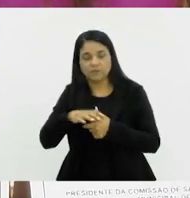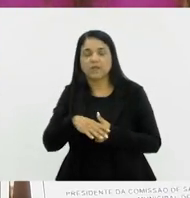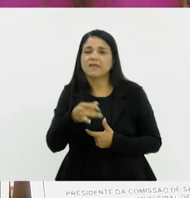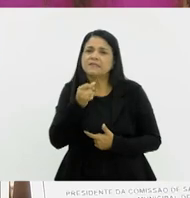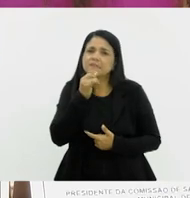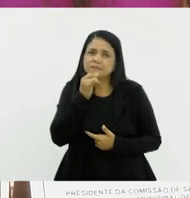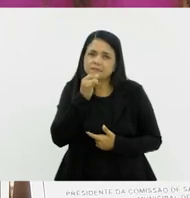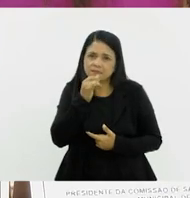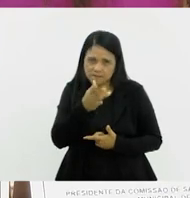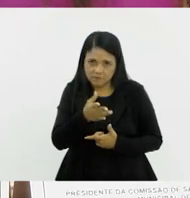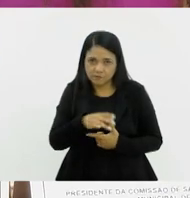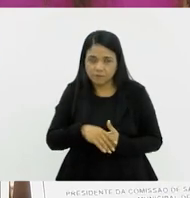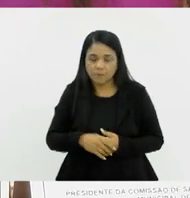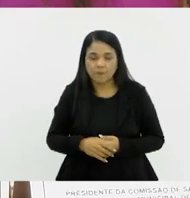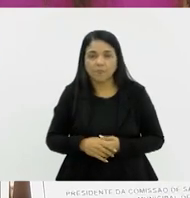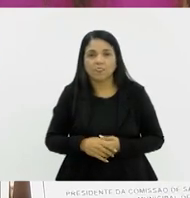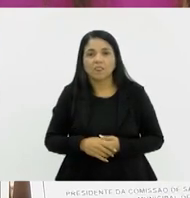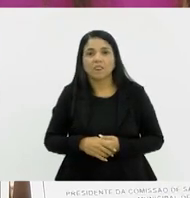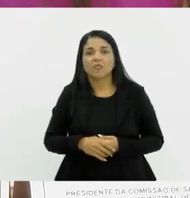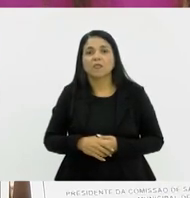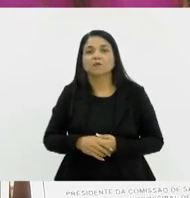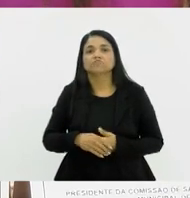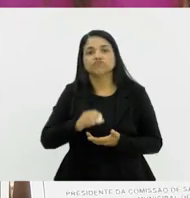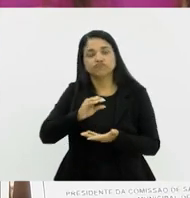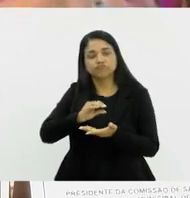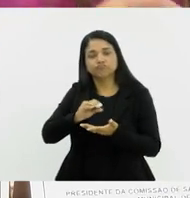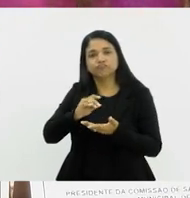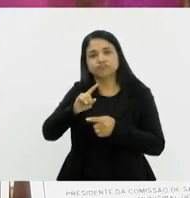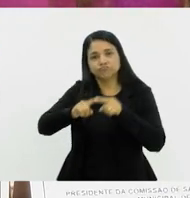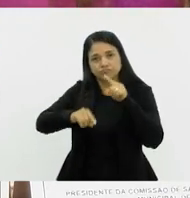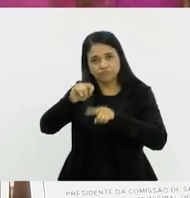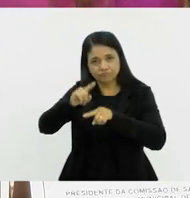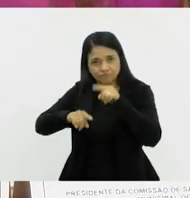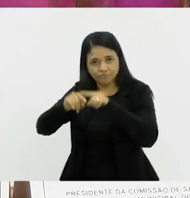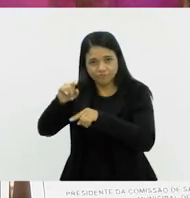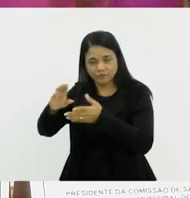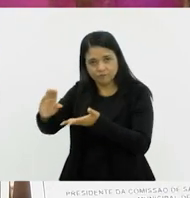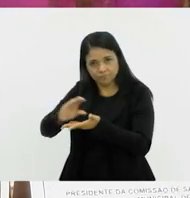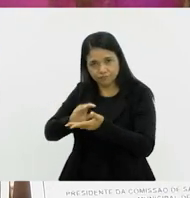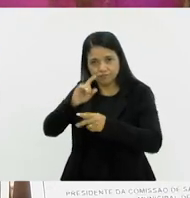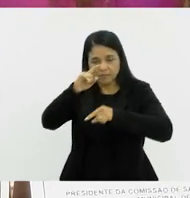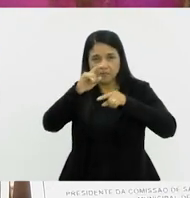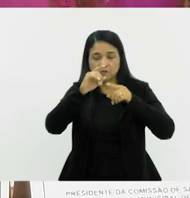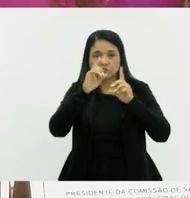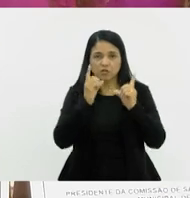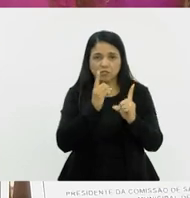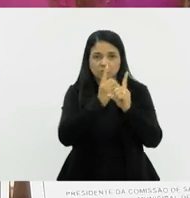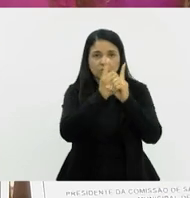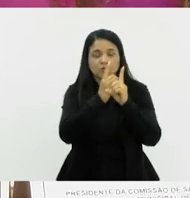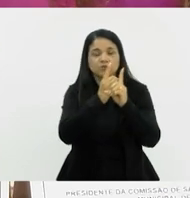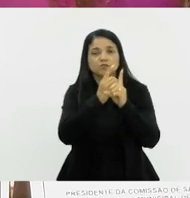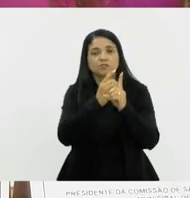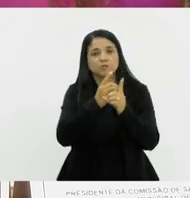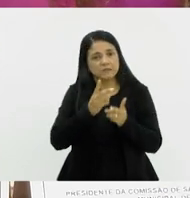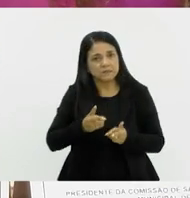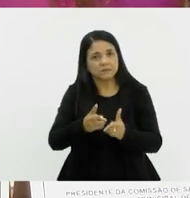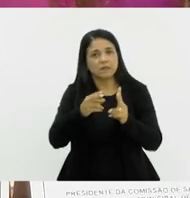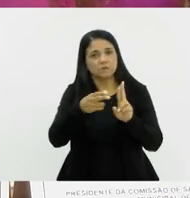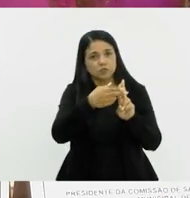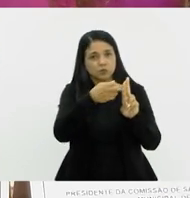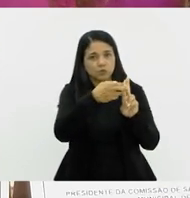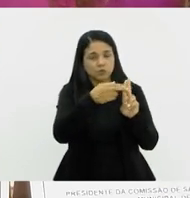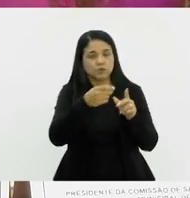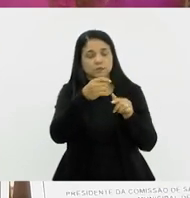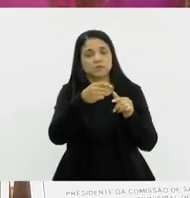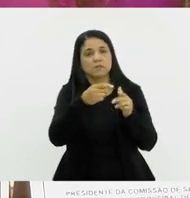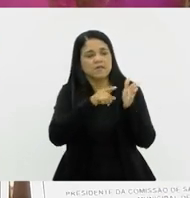exemplo, recursos para diagnóstico, né, que já entra de primeiro ano. Fornecer de forma regular e contínua insumos para exames. Isso